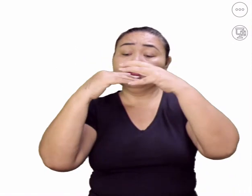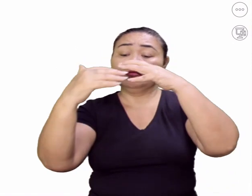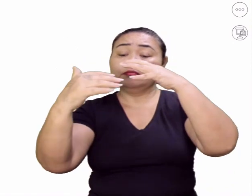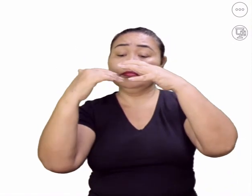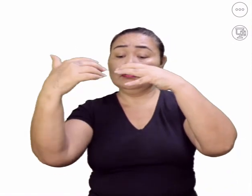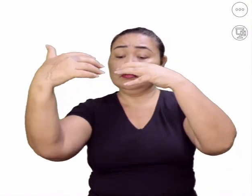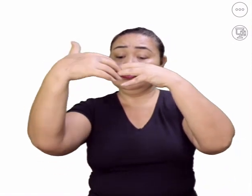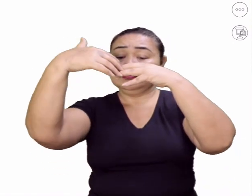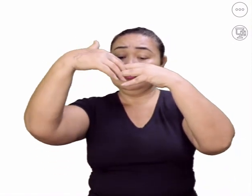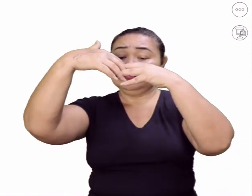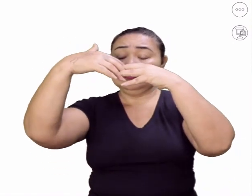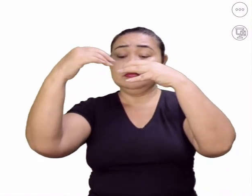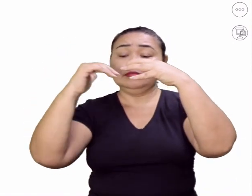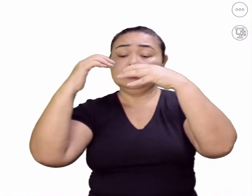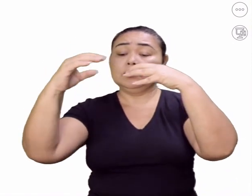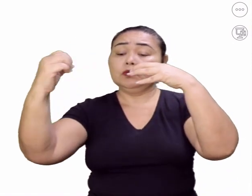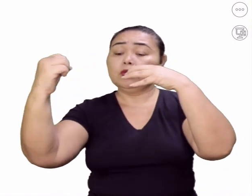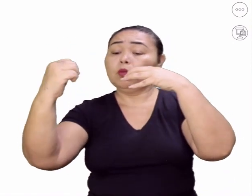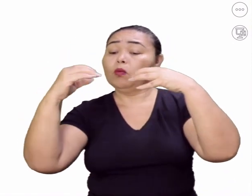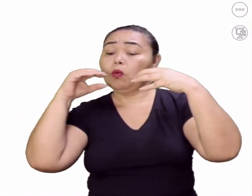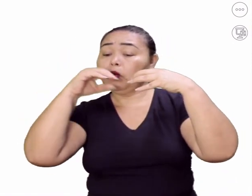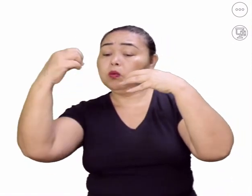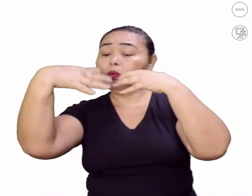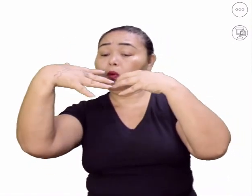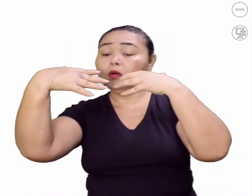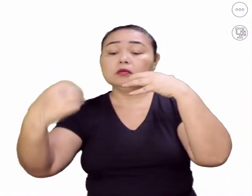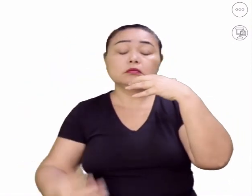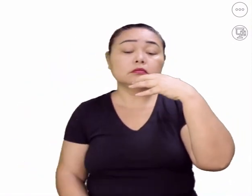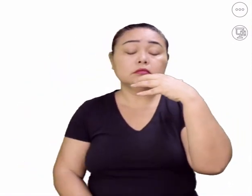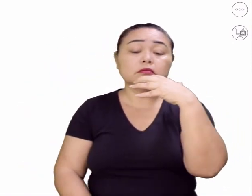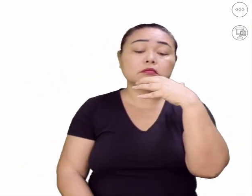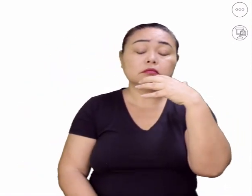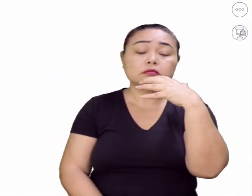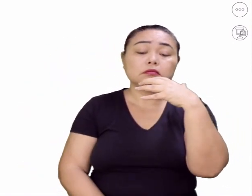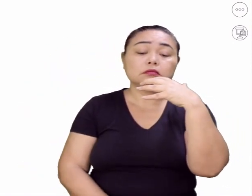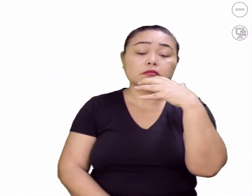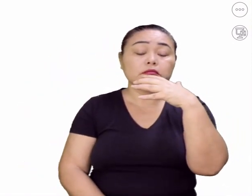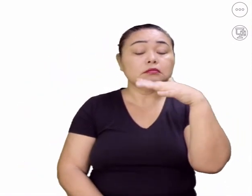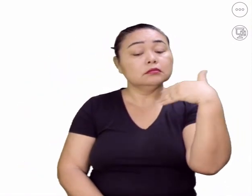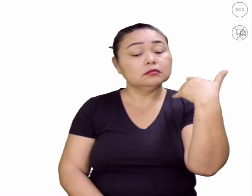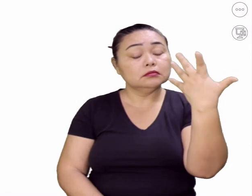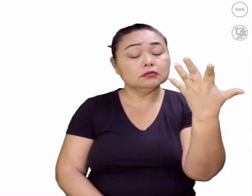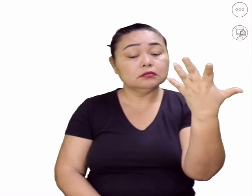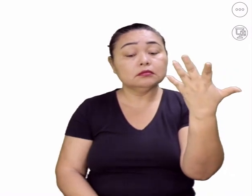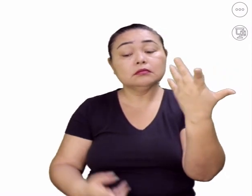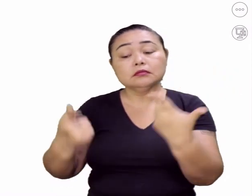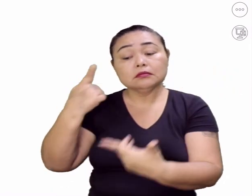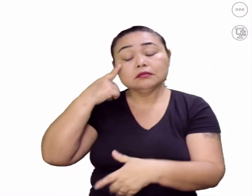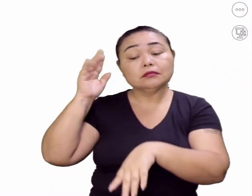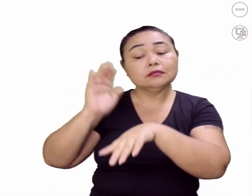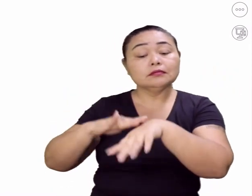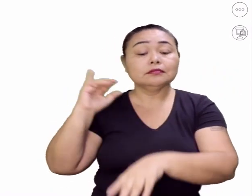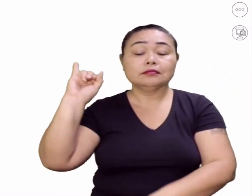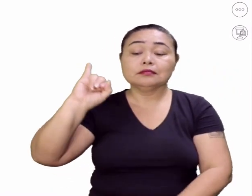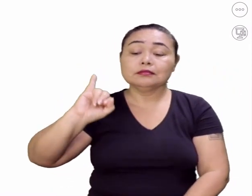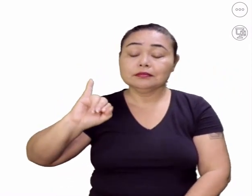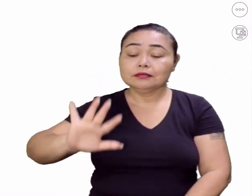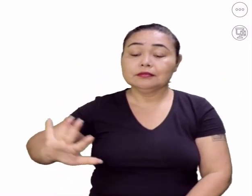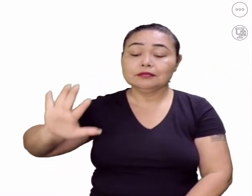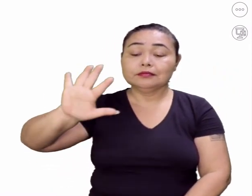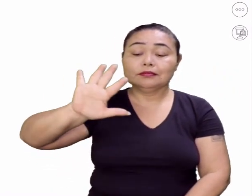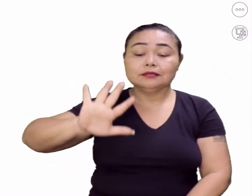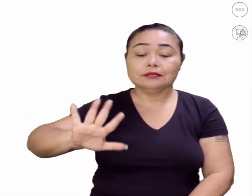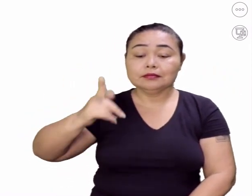do efeito estufa. Olha só. E mais uma imagem aqui, se você